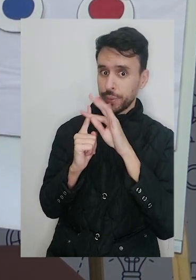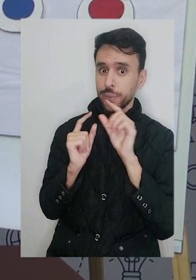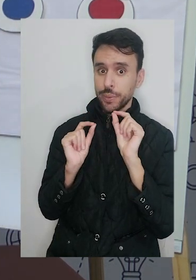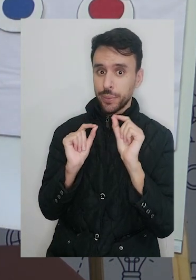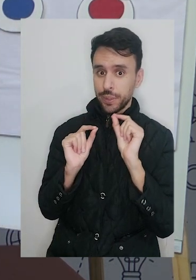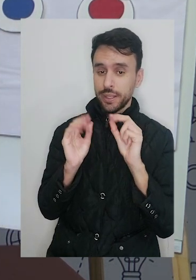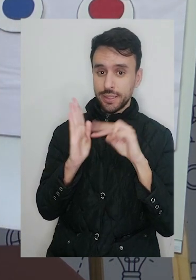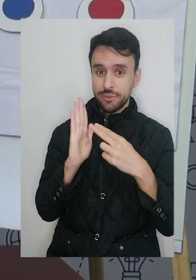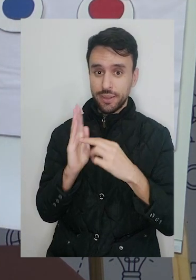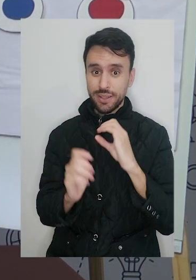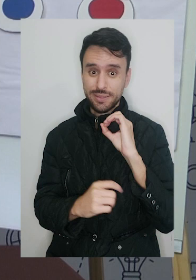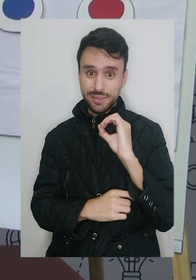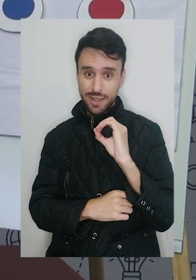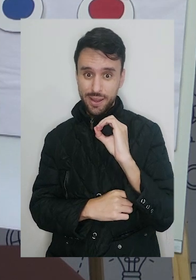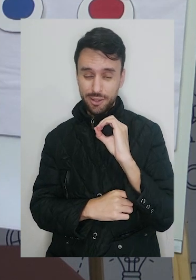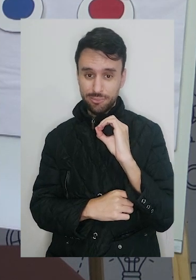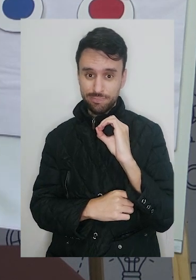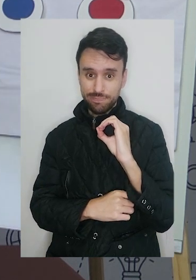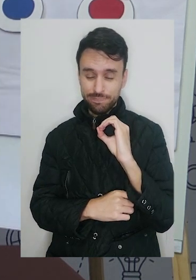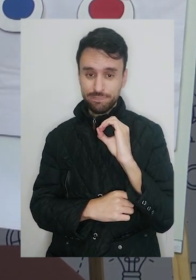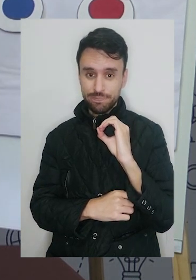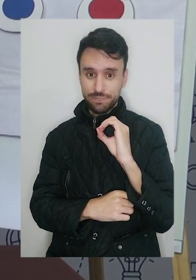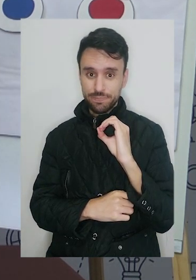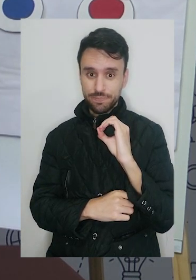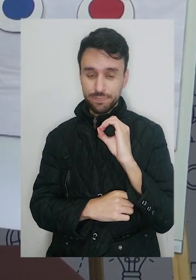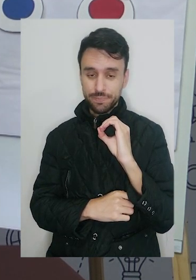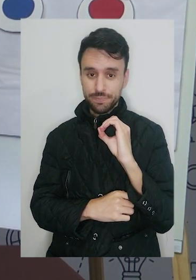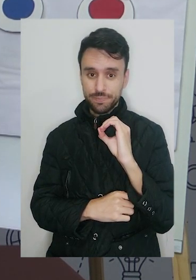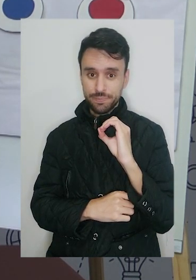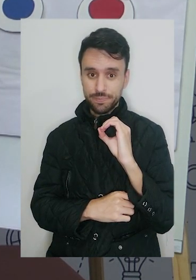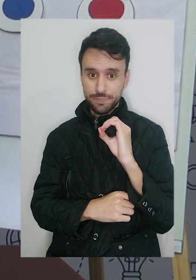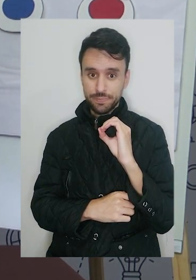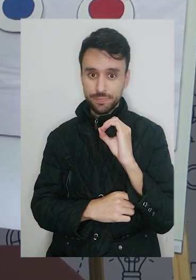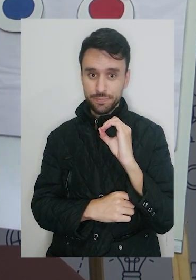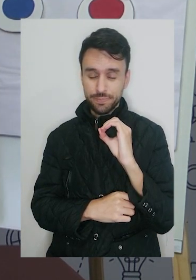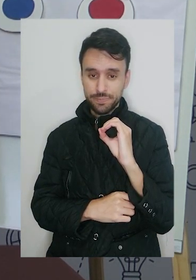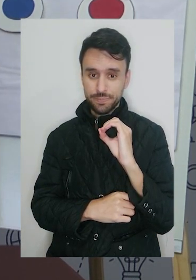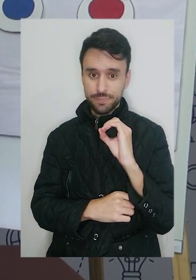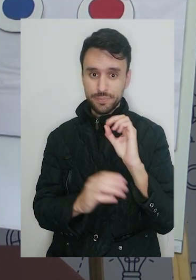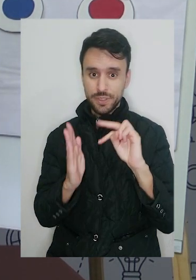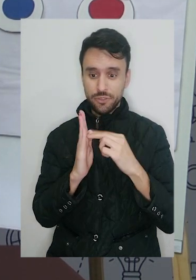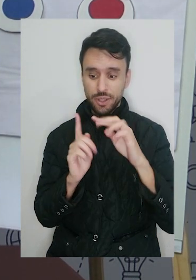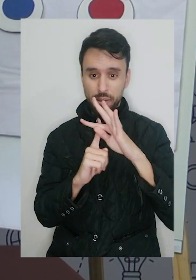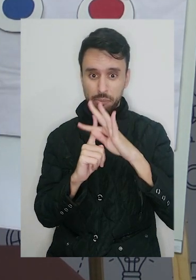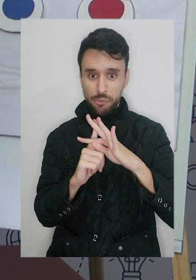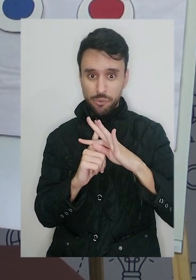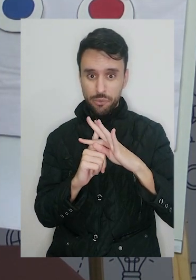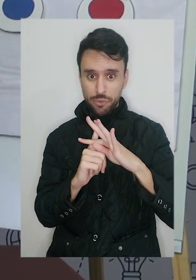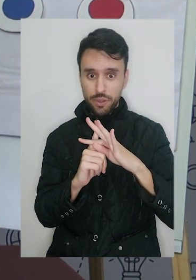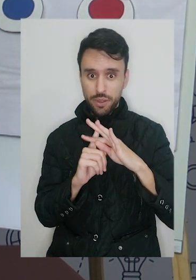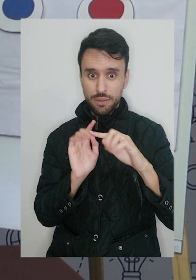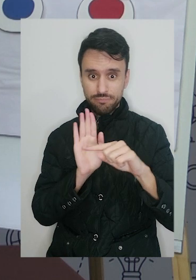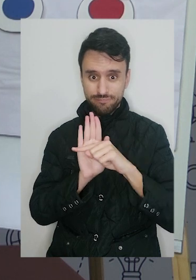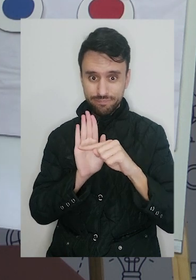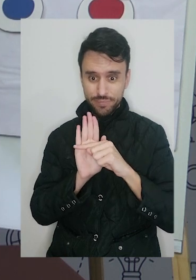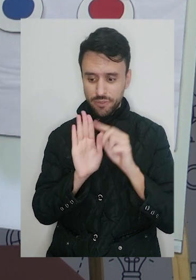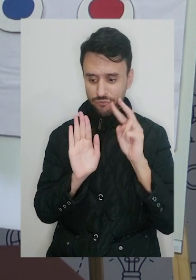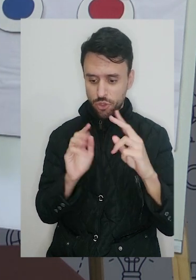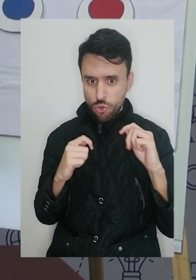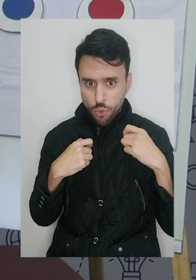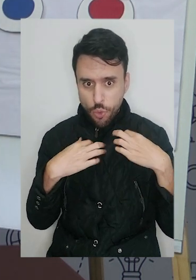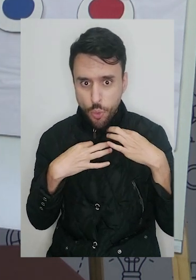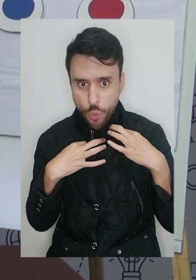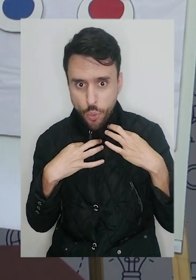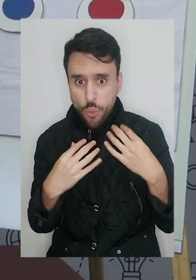está zero ali no termômetro. Então está, a temperatura está baixa. E olhando a roupa da moça